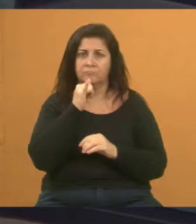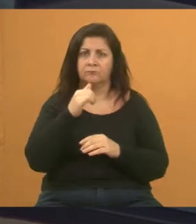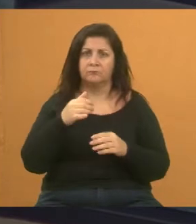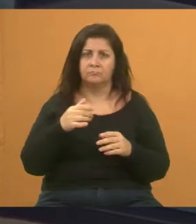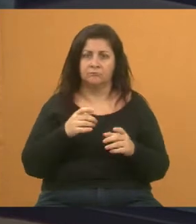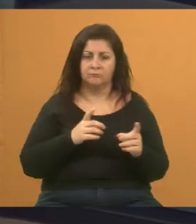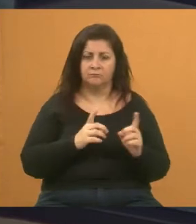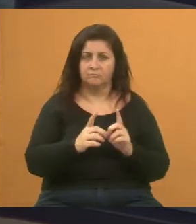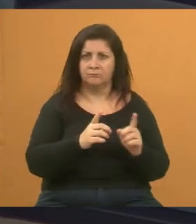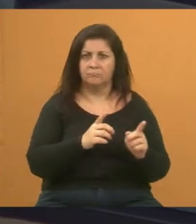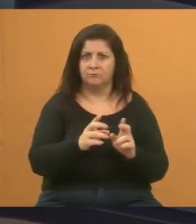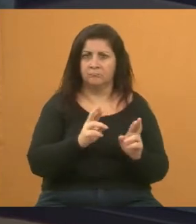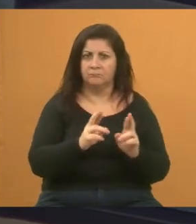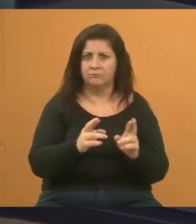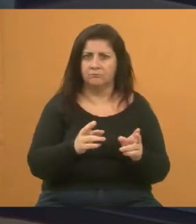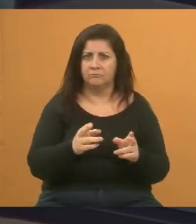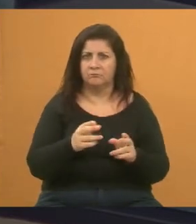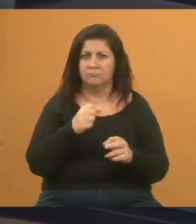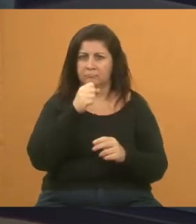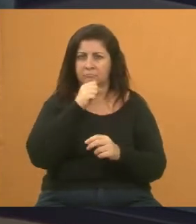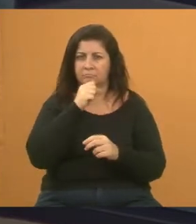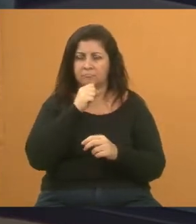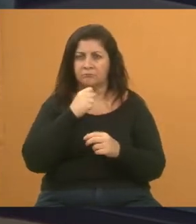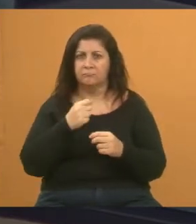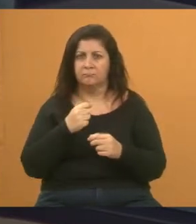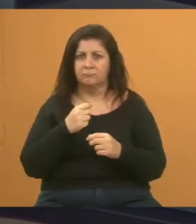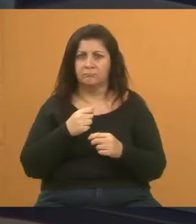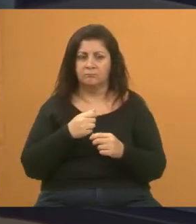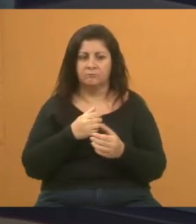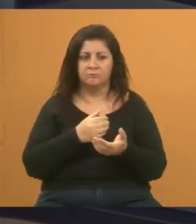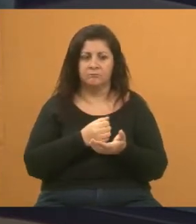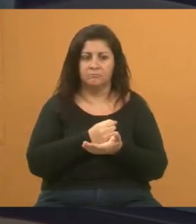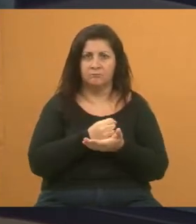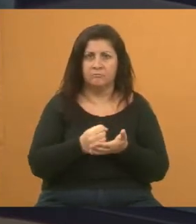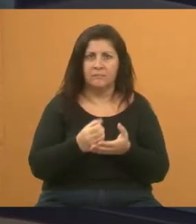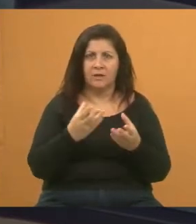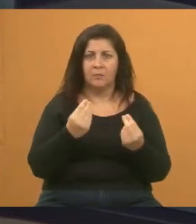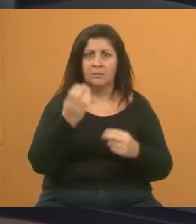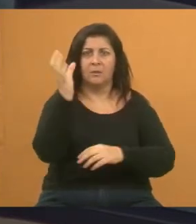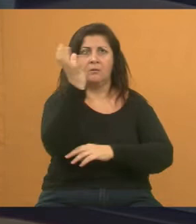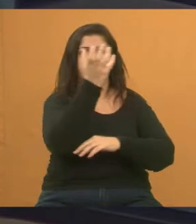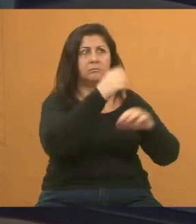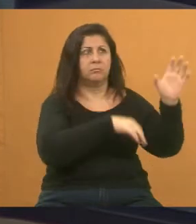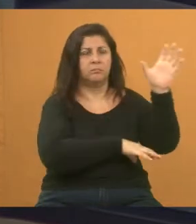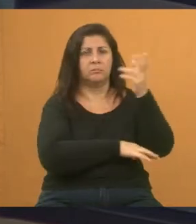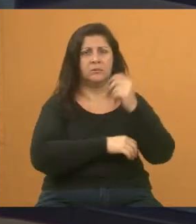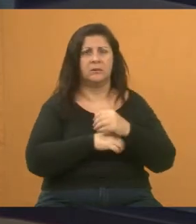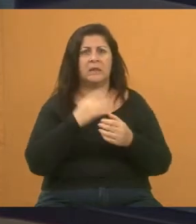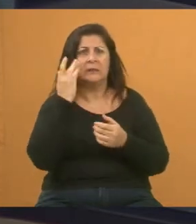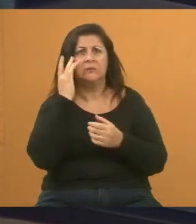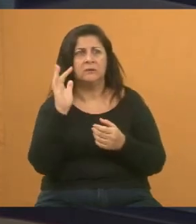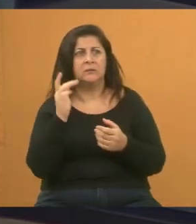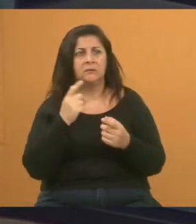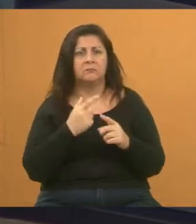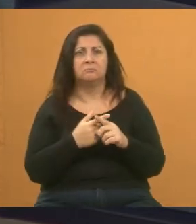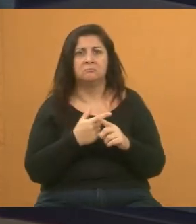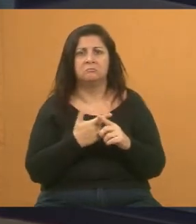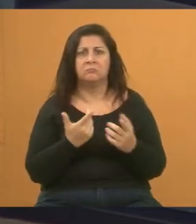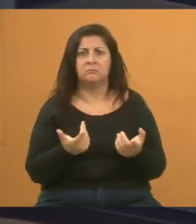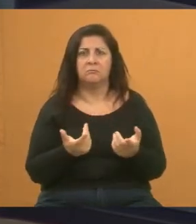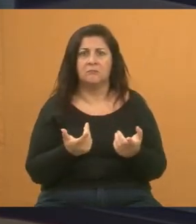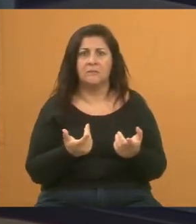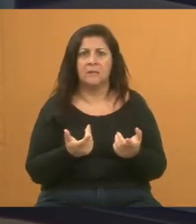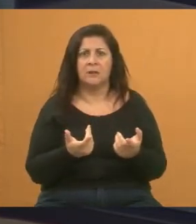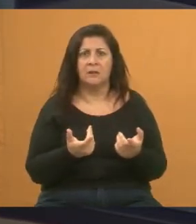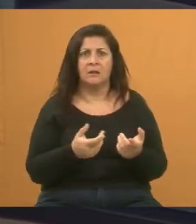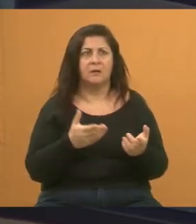no Rio Comprido, em frente ao posto 7 Estrelas, a gente passava, a gente via ali uma verdadeira mata, muitas árvores, e aí eu não entendo, né, a dificuldade que é hoje para